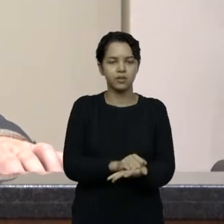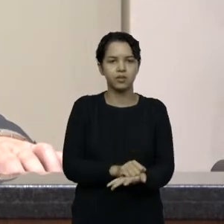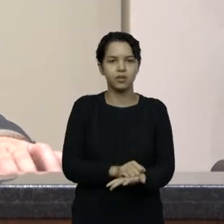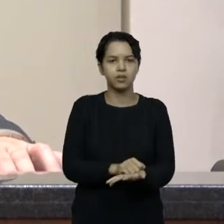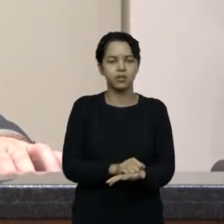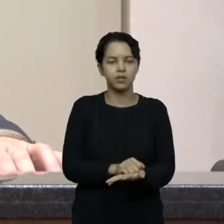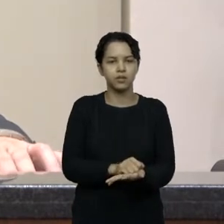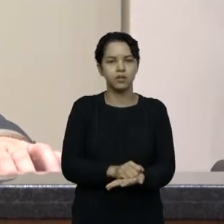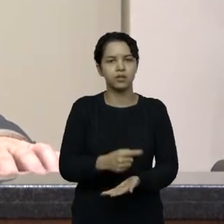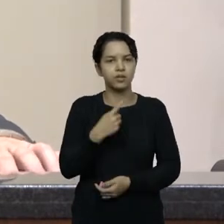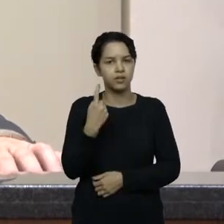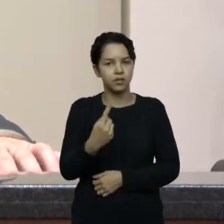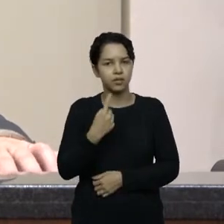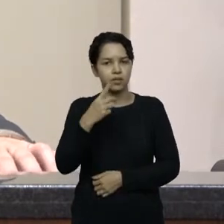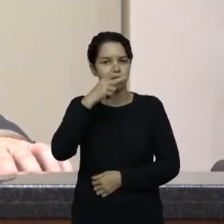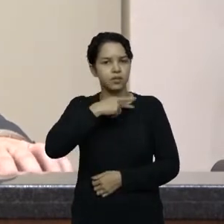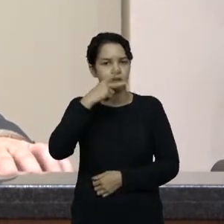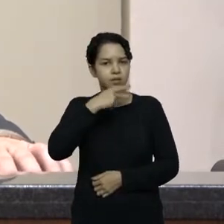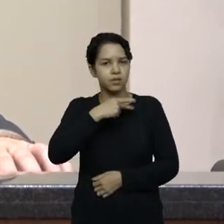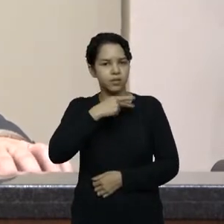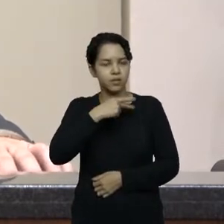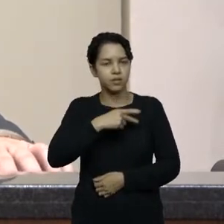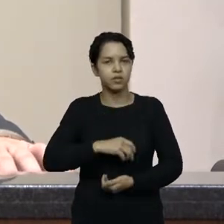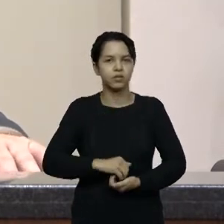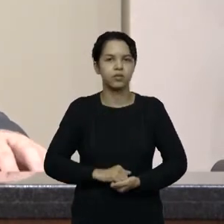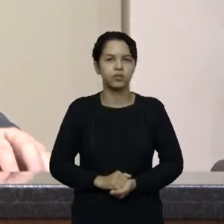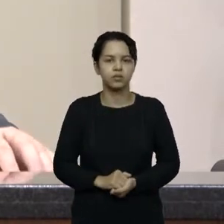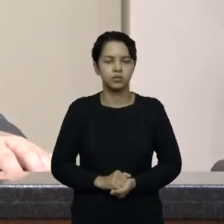Deputado Kennedy Nunes e